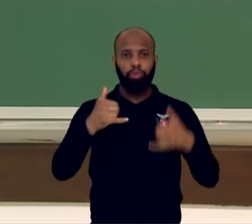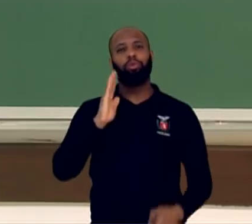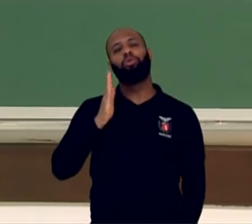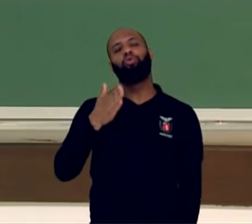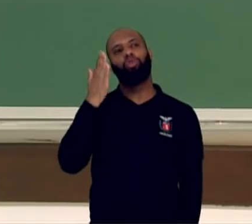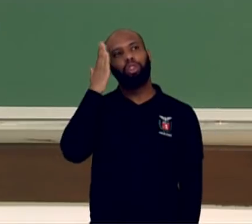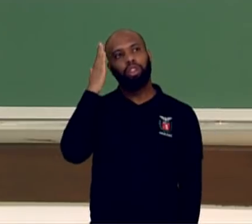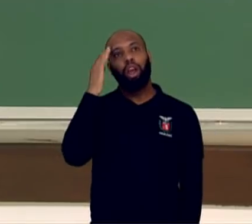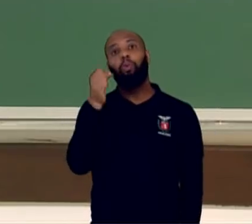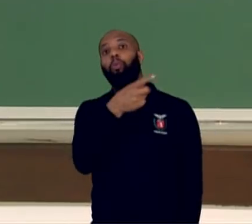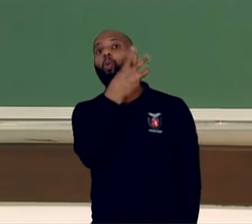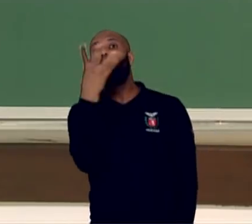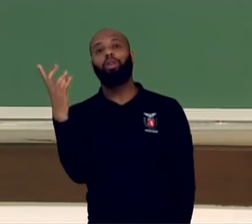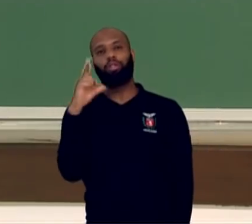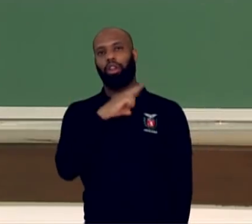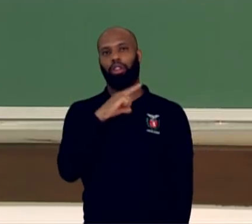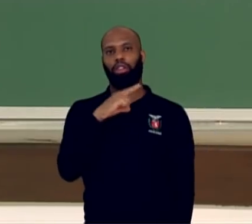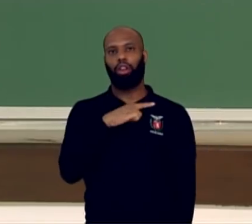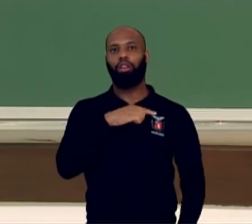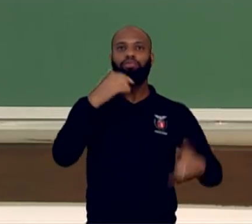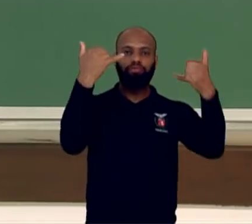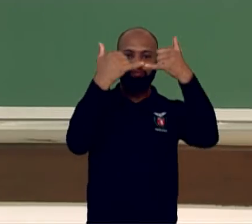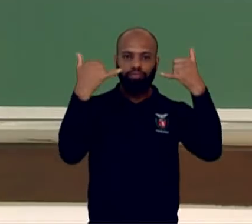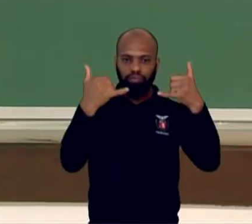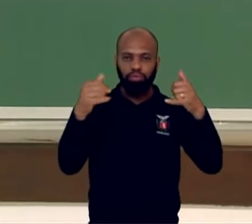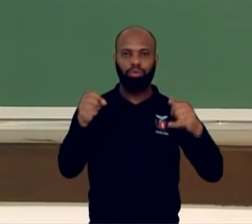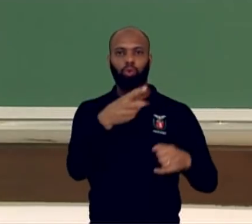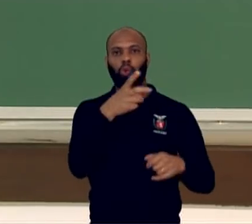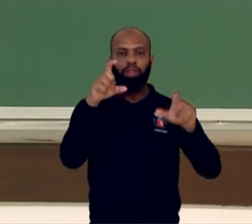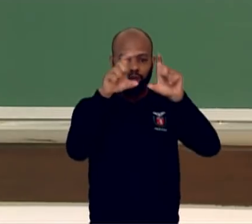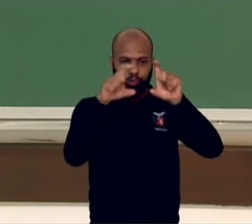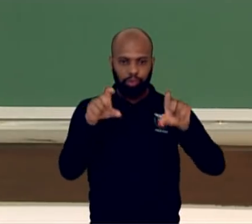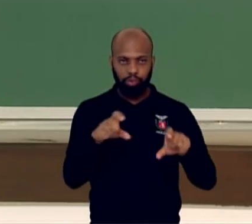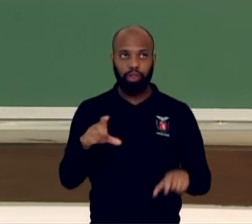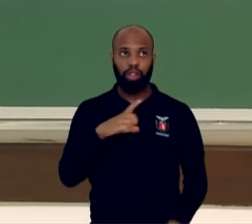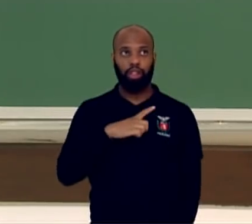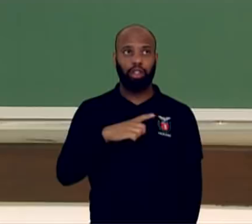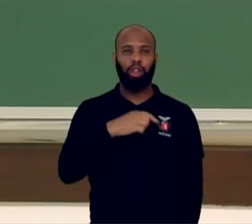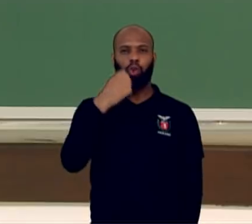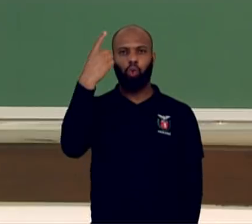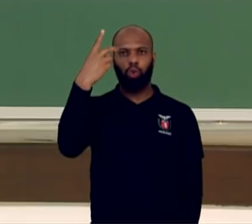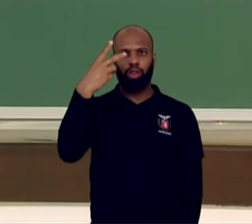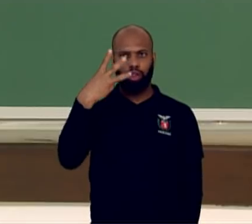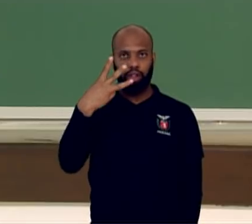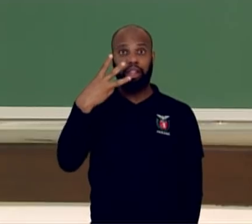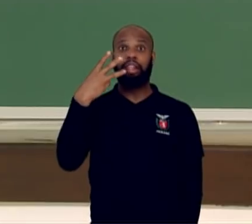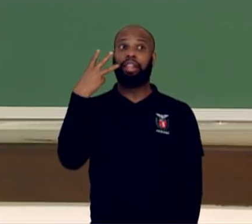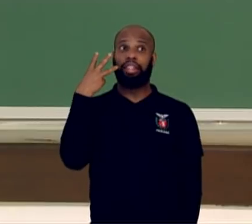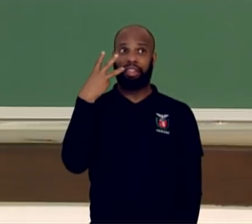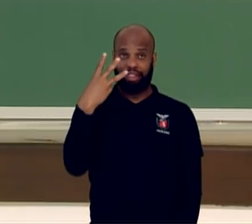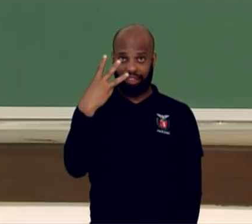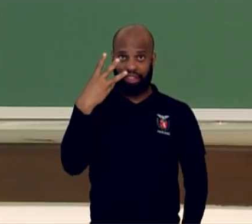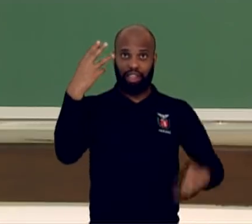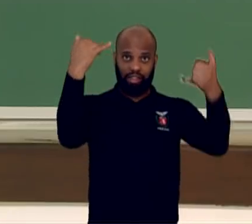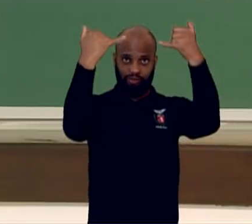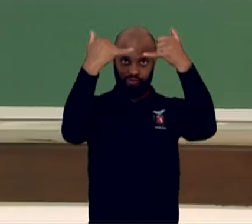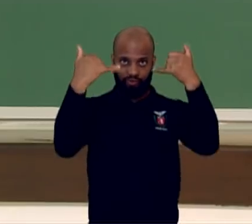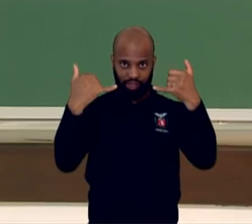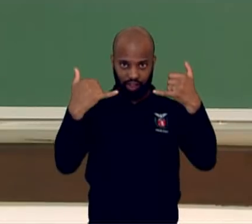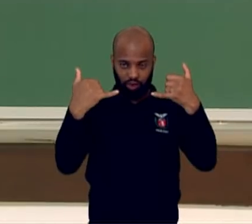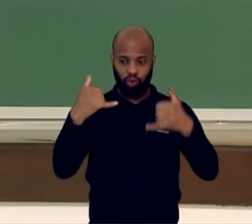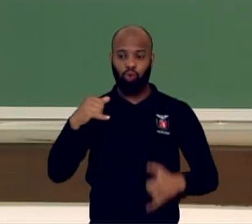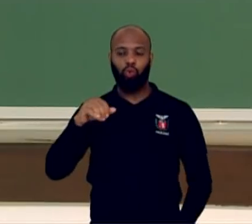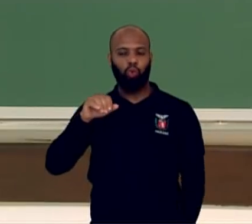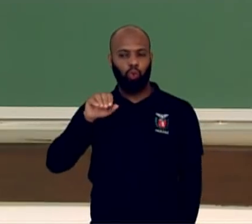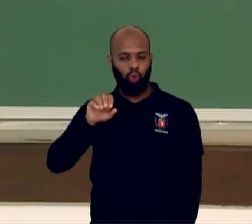já consegue ver essa estrutura. Então observe aqui, eu tenho 1, 2, 3 versos, 4,